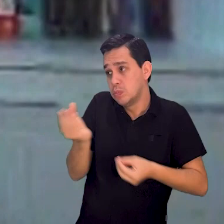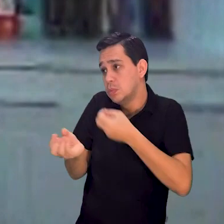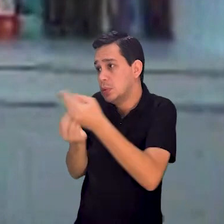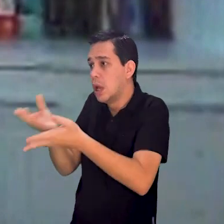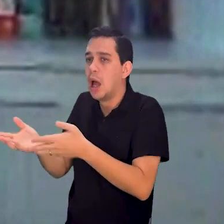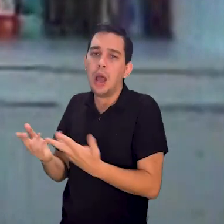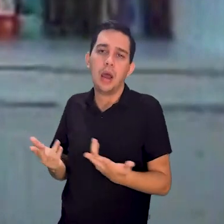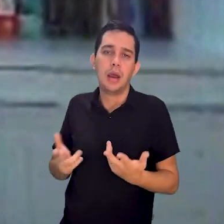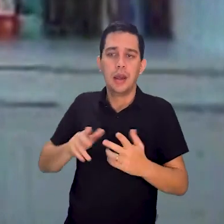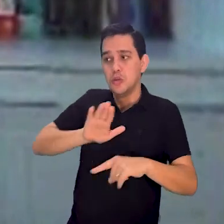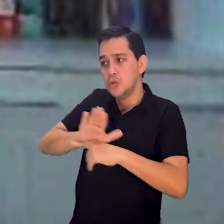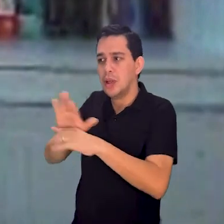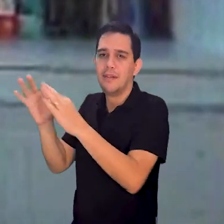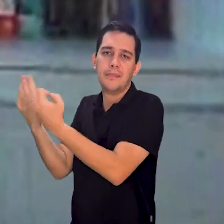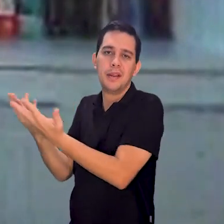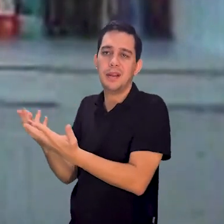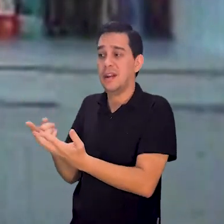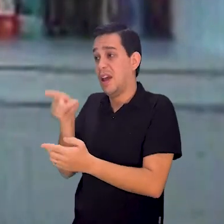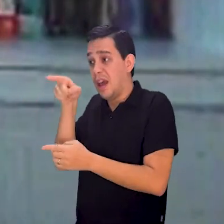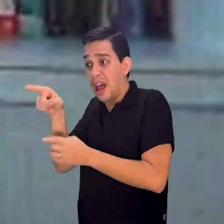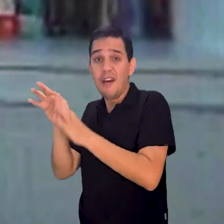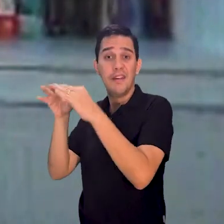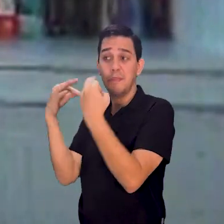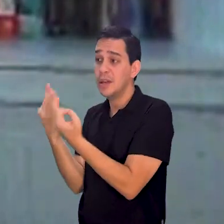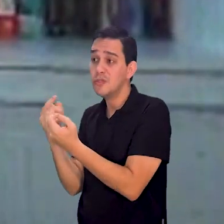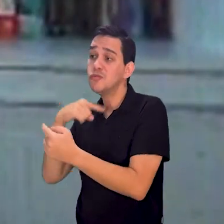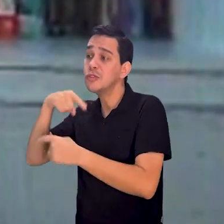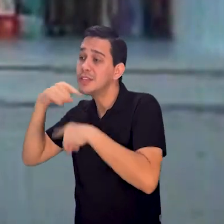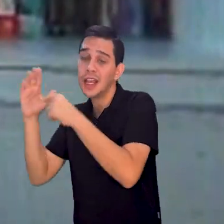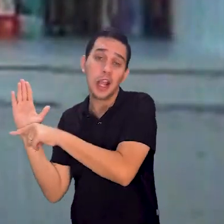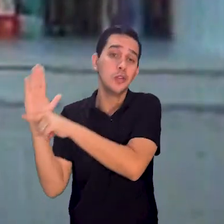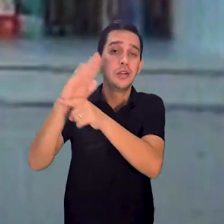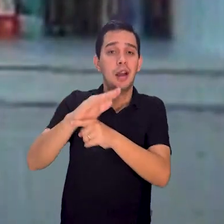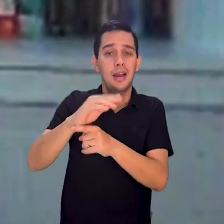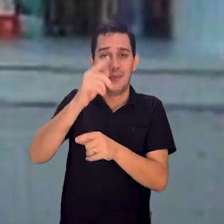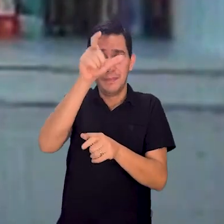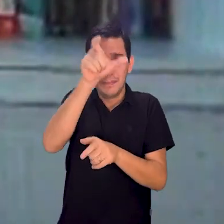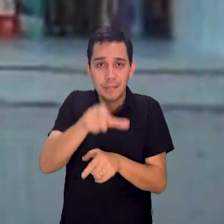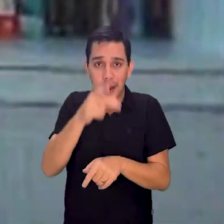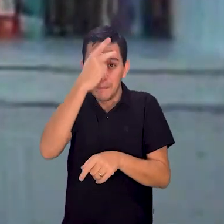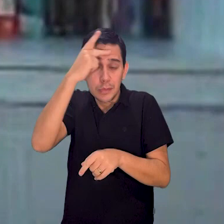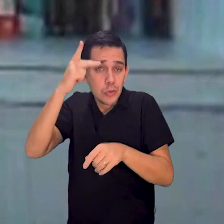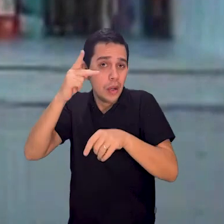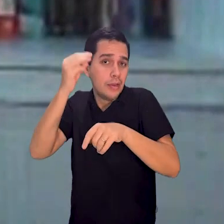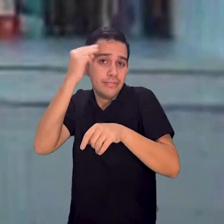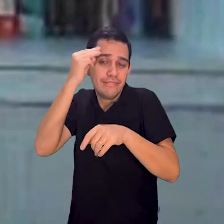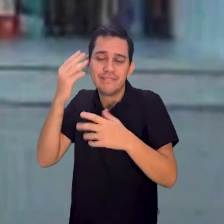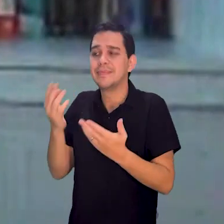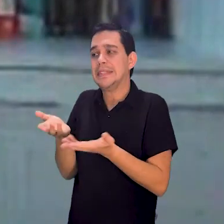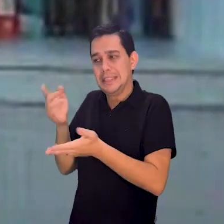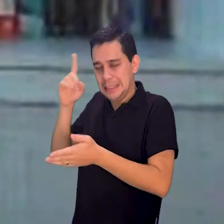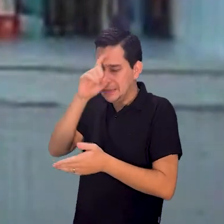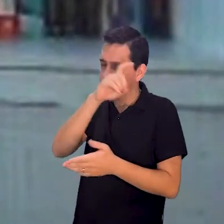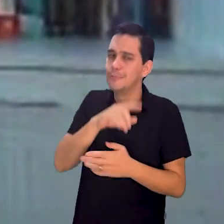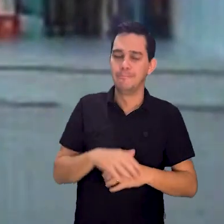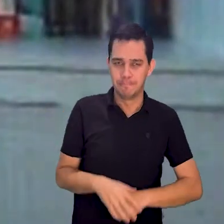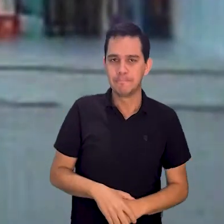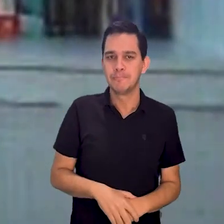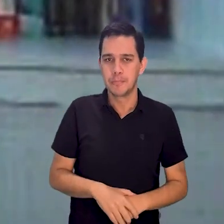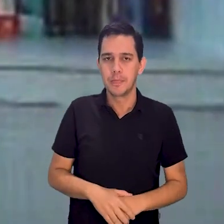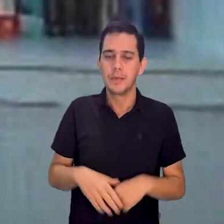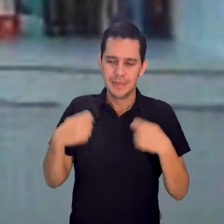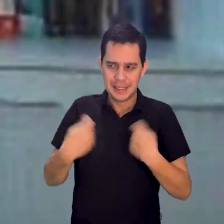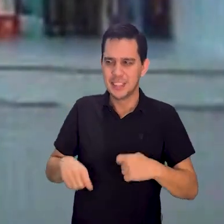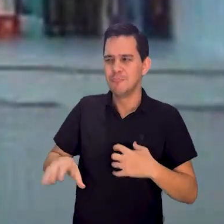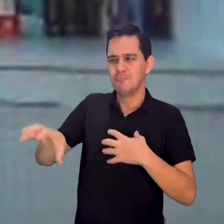que dê a medicação, que dê o acompanhamento psicoterápico que ele precisa, realmente a família fica muito desamparada e é muito difícil, é muito complicado.